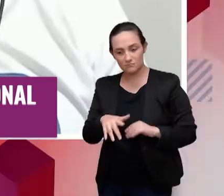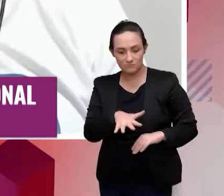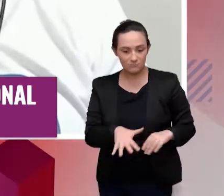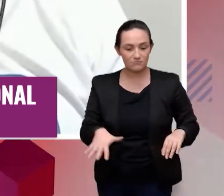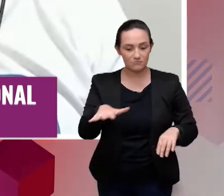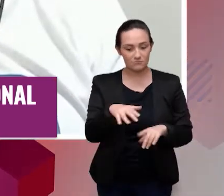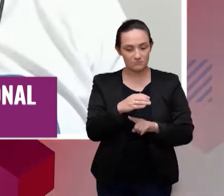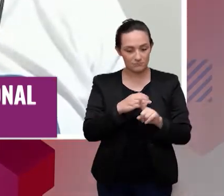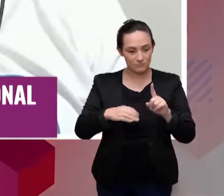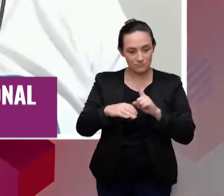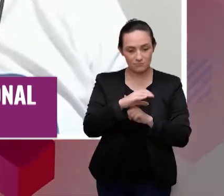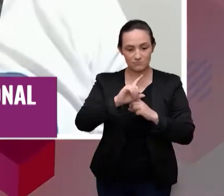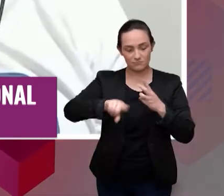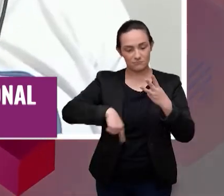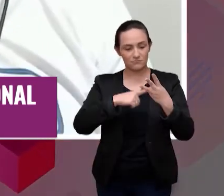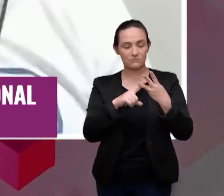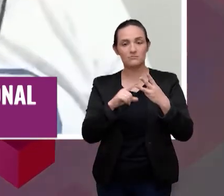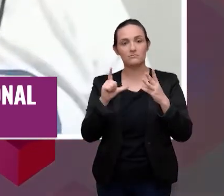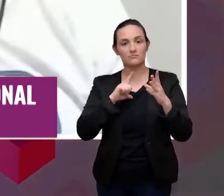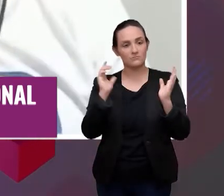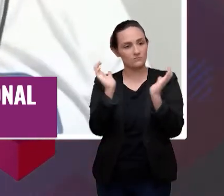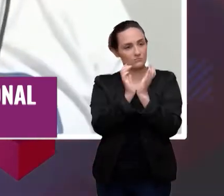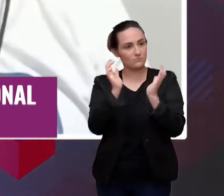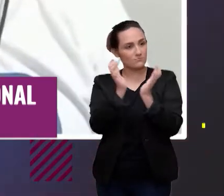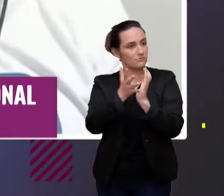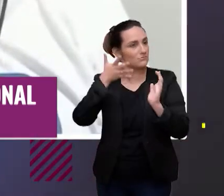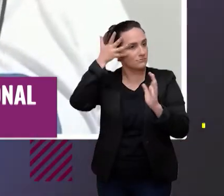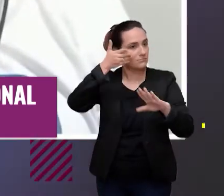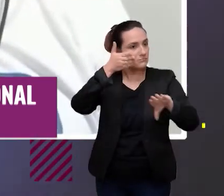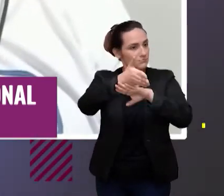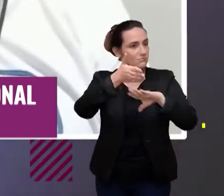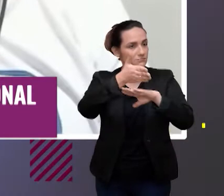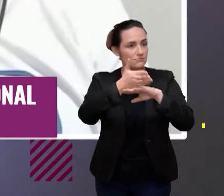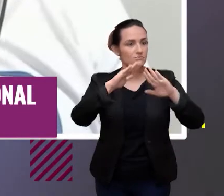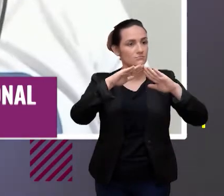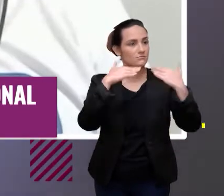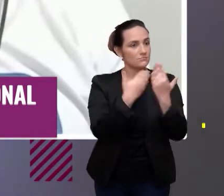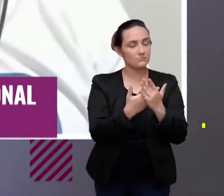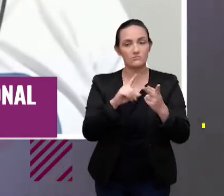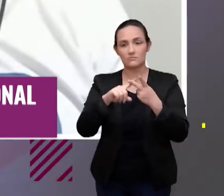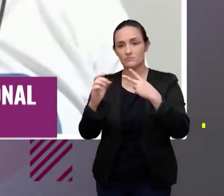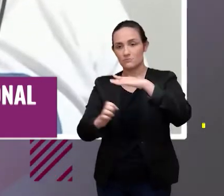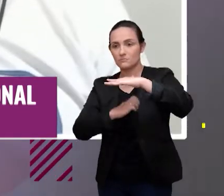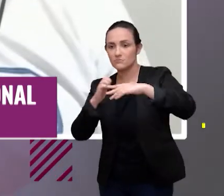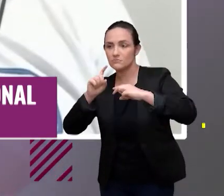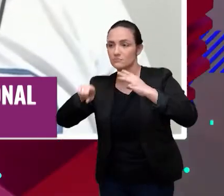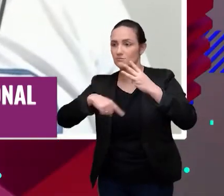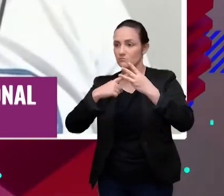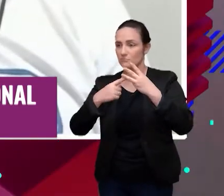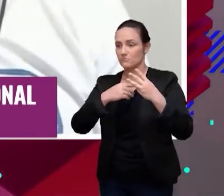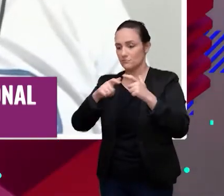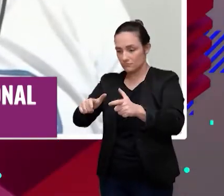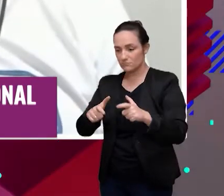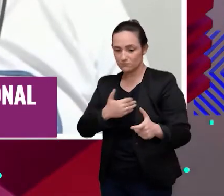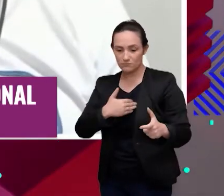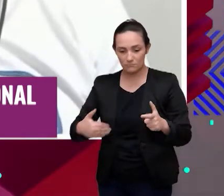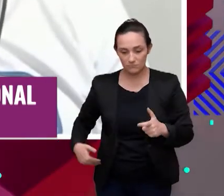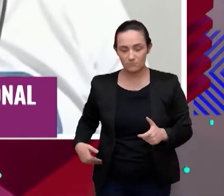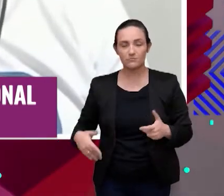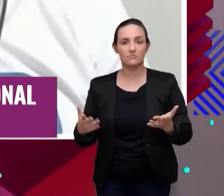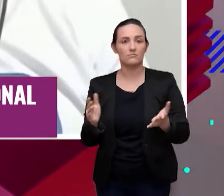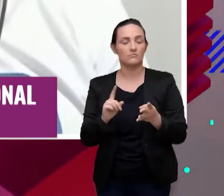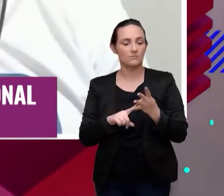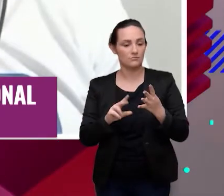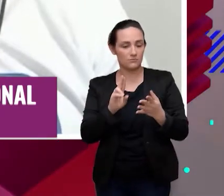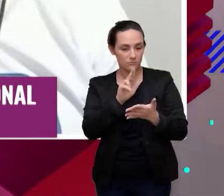vão em escolas, em empresas, em órgãos públicos, em universidades, né? Então, em todos os lugares